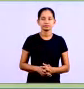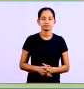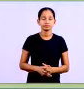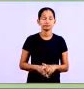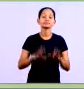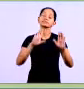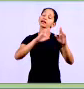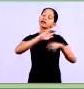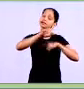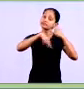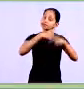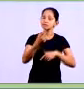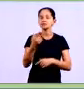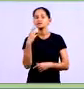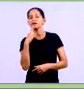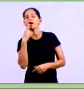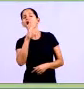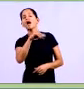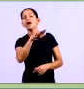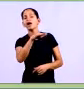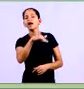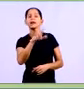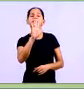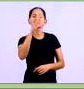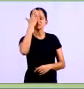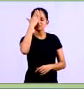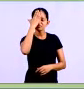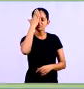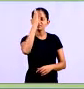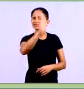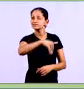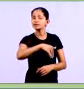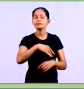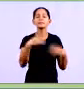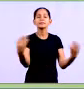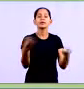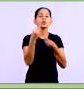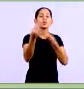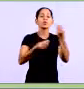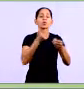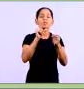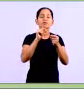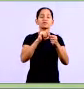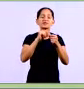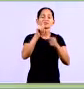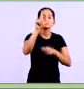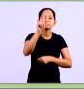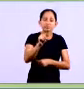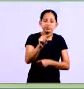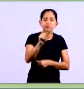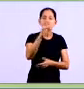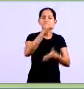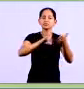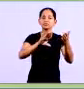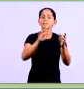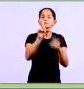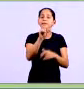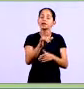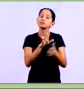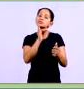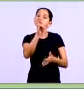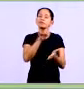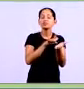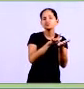E o Vitor voltou lá. Eu sei, mas será que não tem jeito de a gente pagar menos tributos? Se eu, por exemplo, fingir